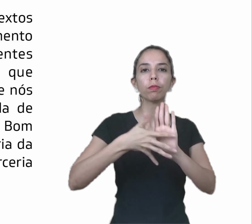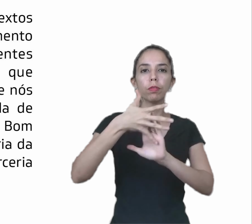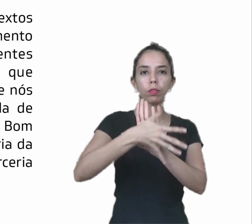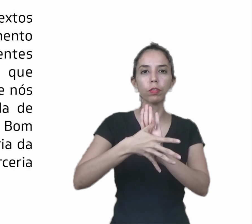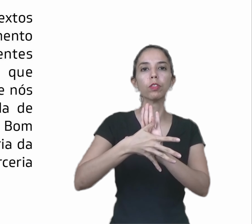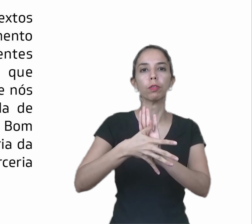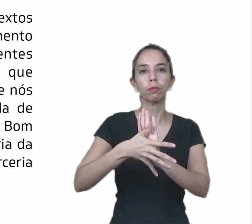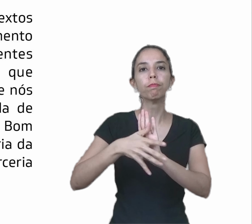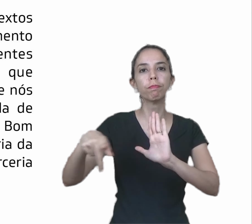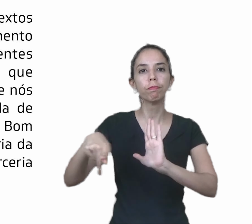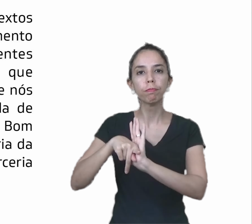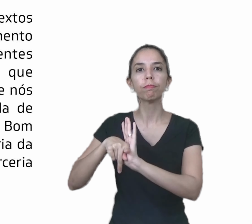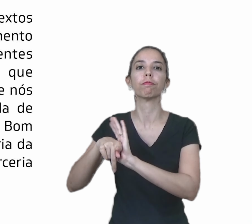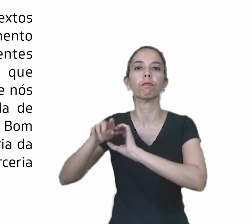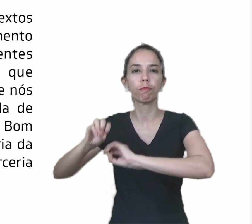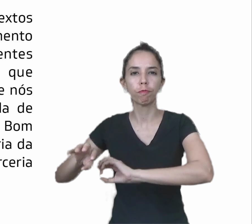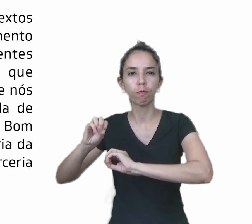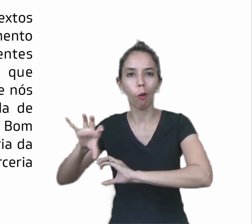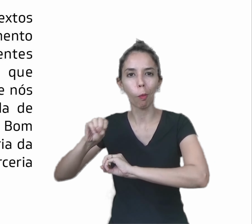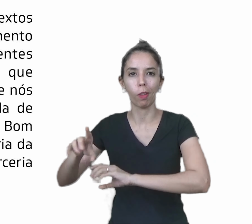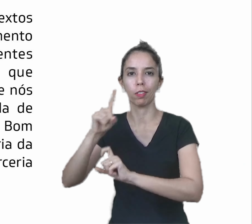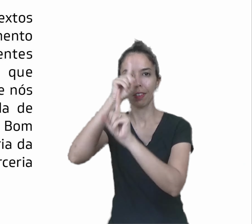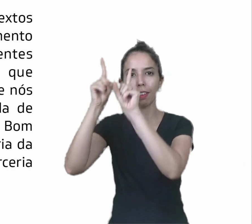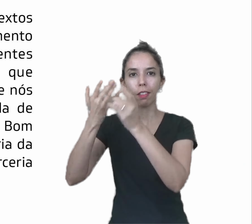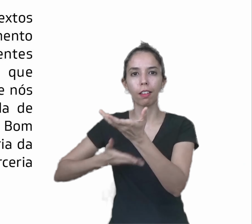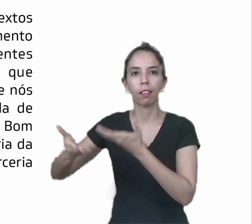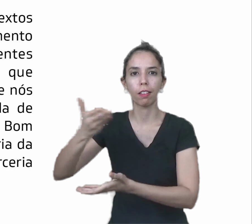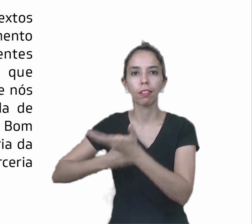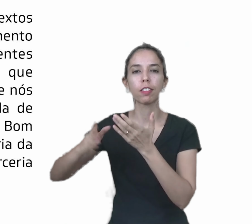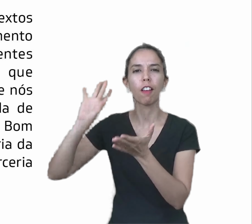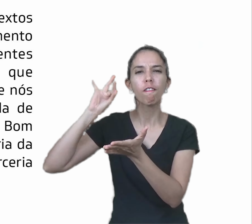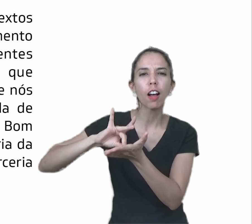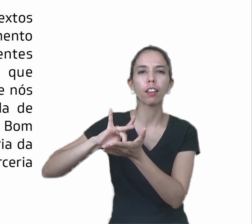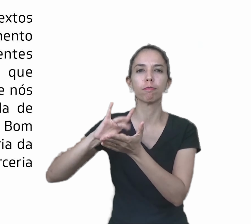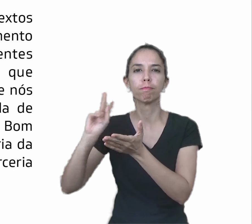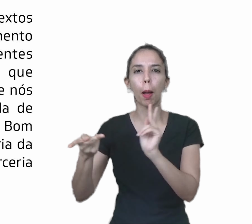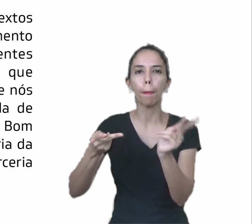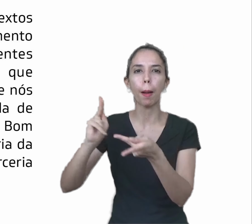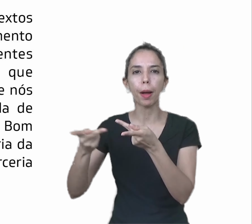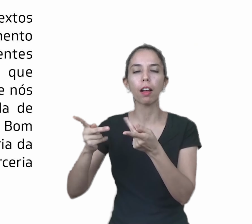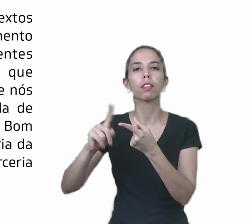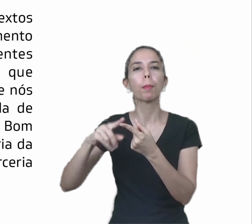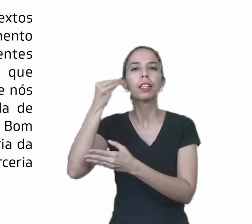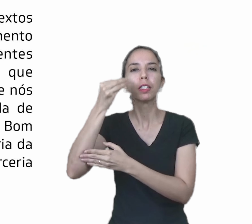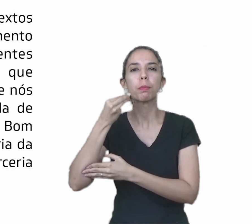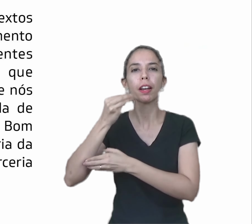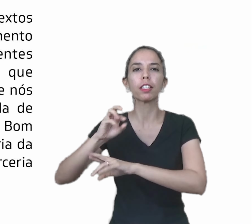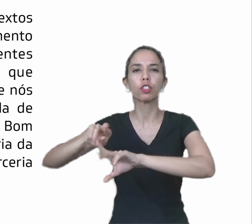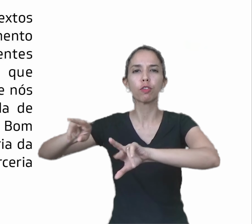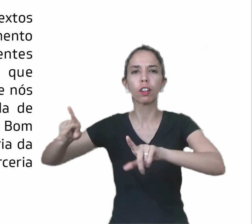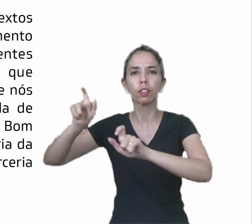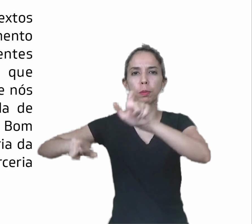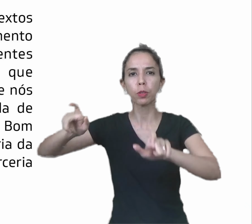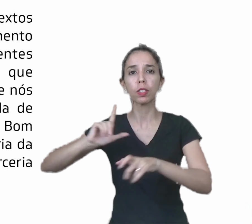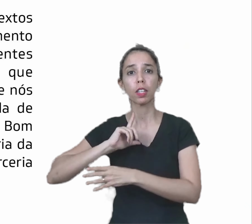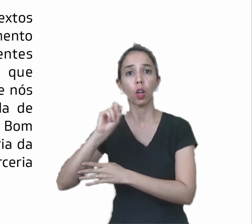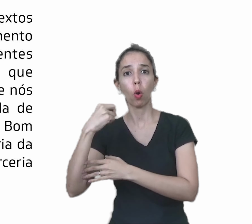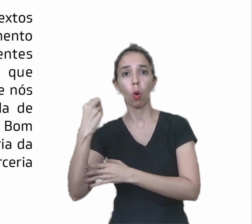originados de formação e compartilhamento de ideias, fatos, experiências de diferentes pessoas com e sem